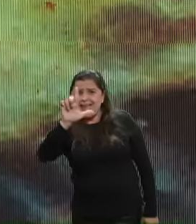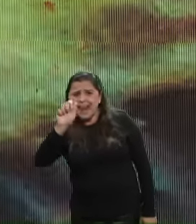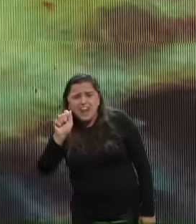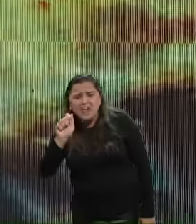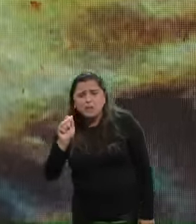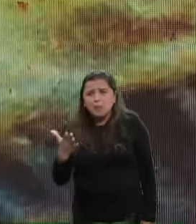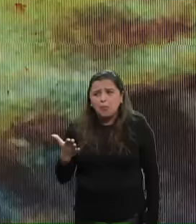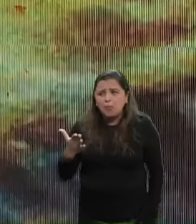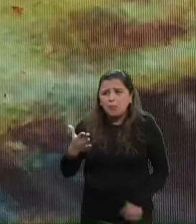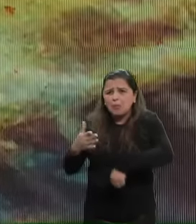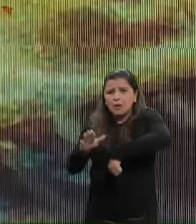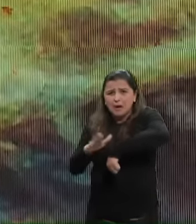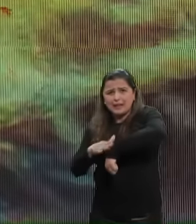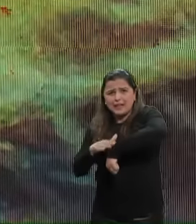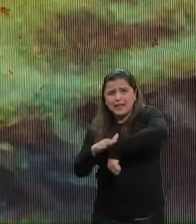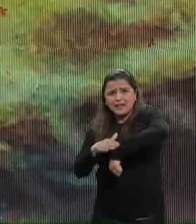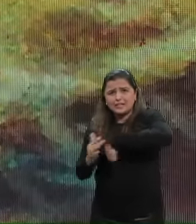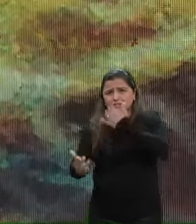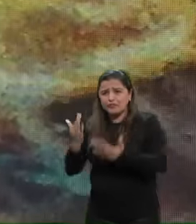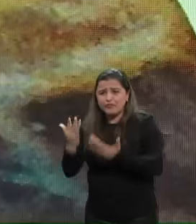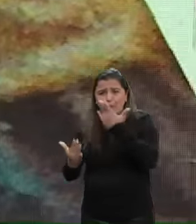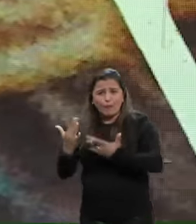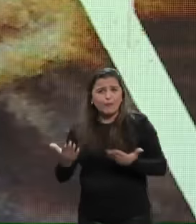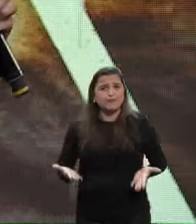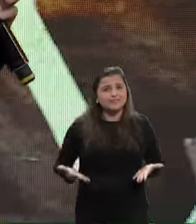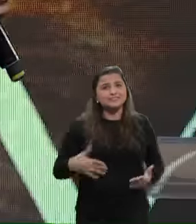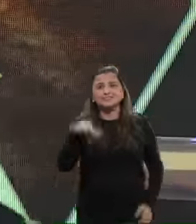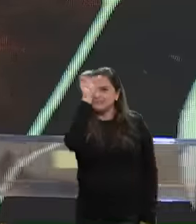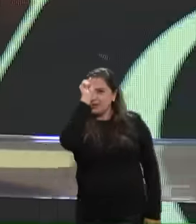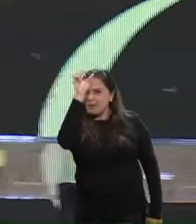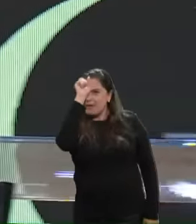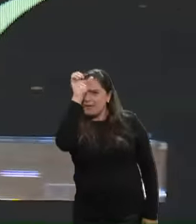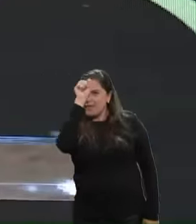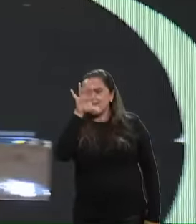Estoy aprendiendo a falar brasileiro.